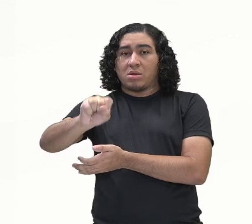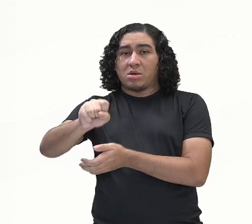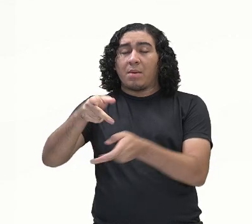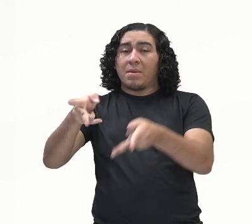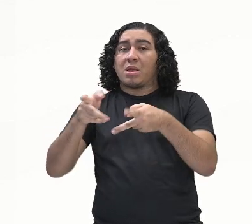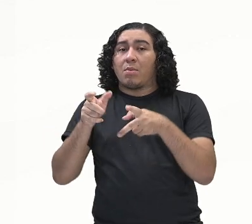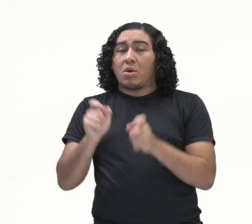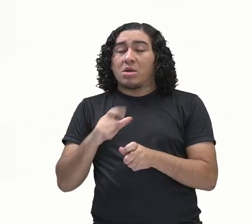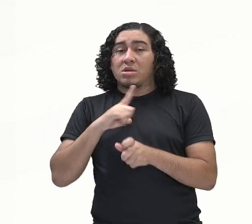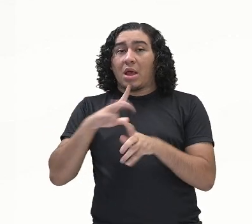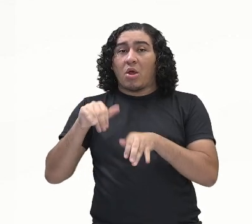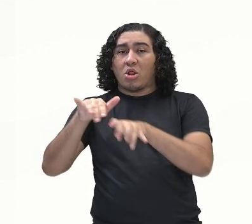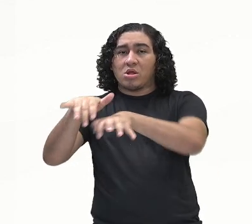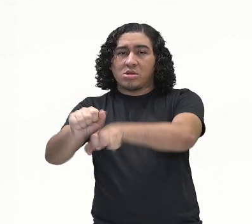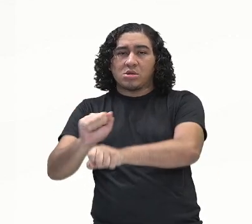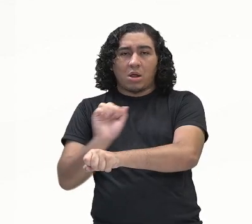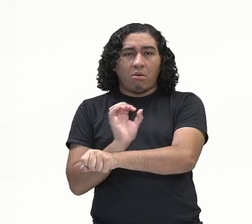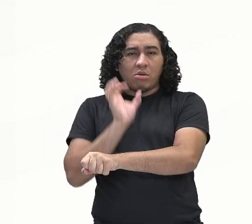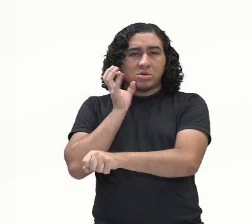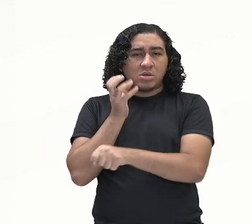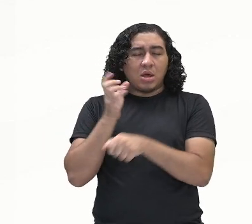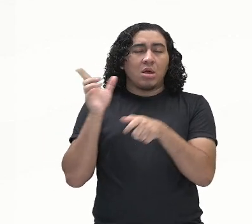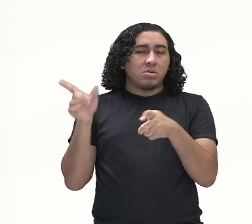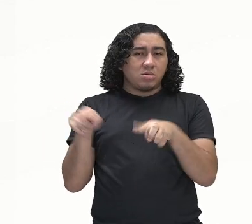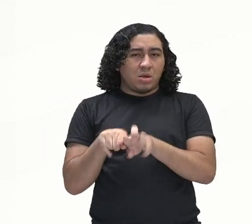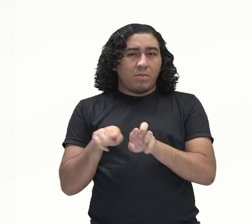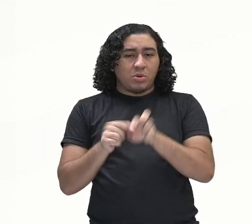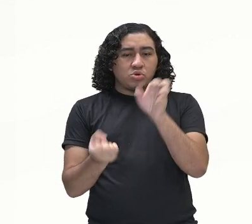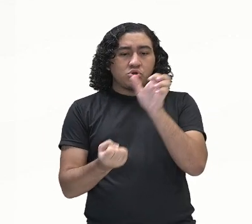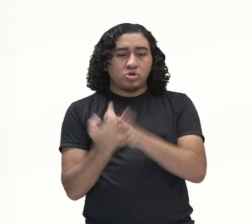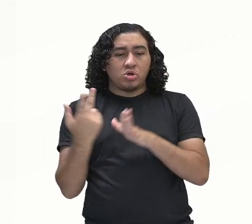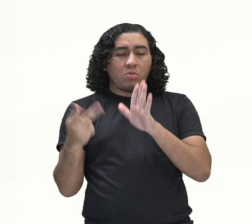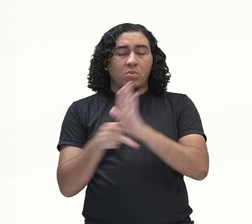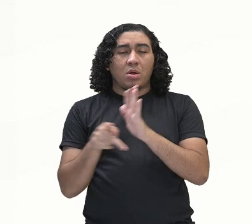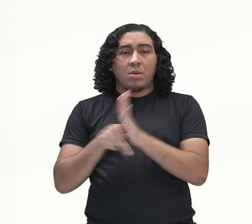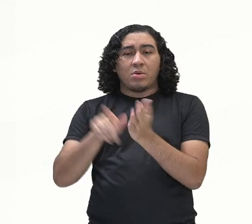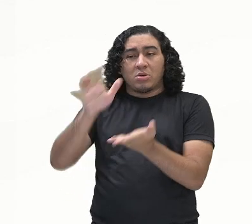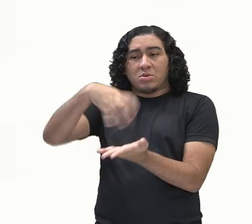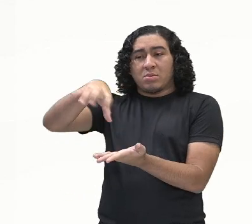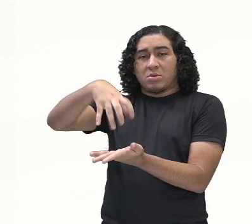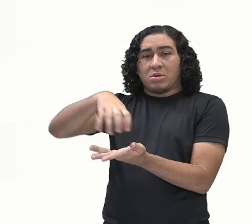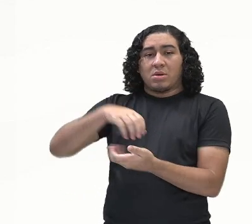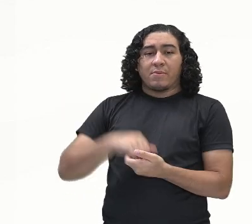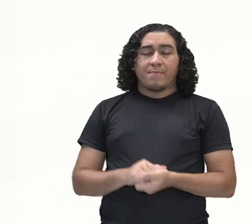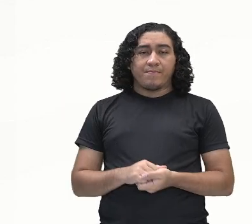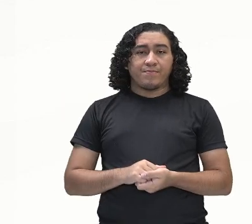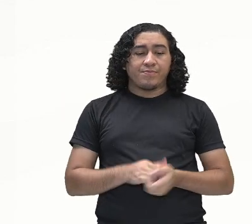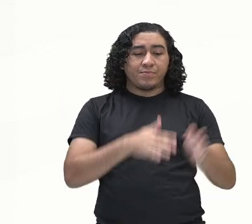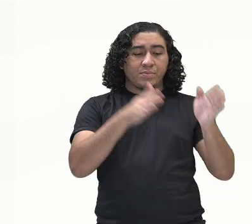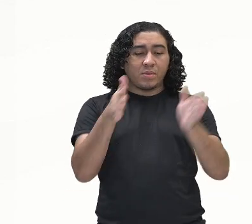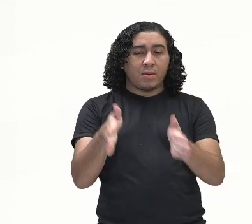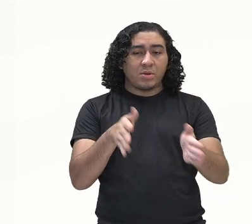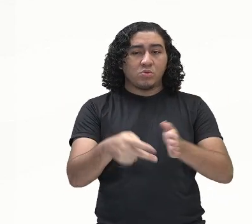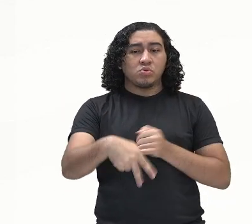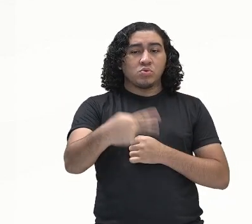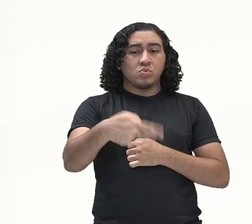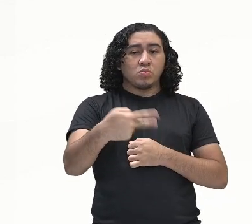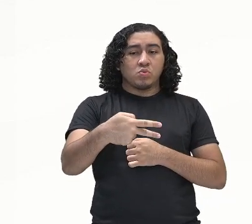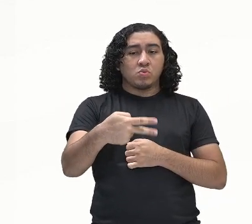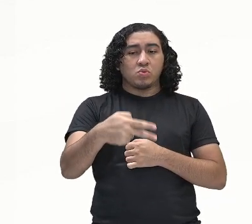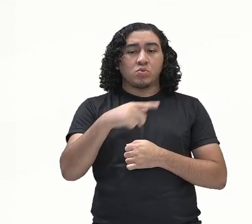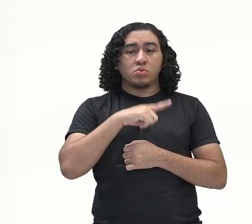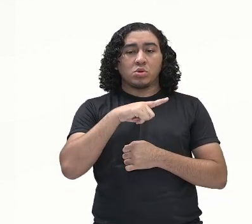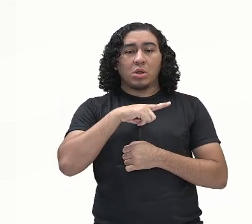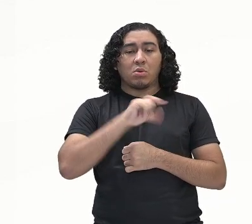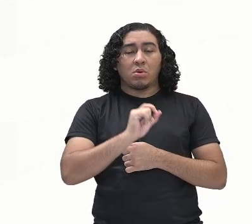de colonização, o surgimento das aldeias missionárias. O segundo período, a gente já tem